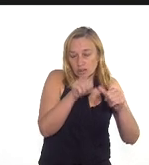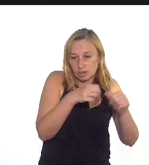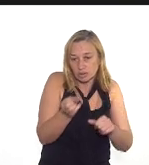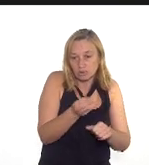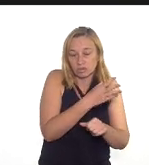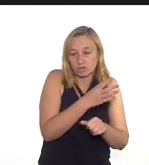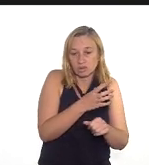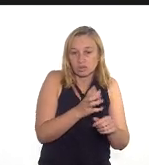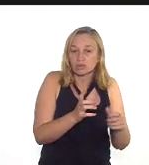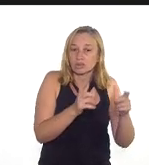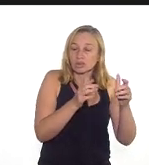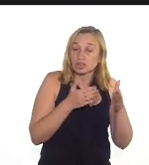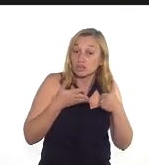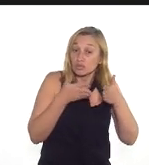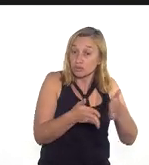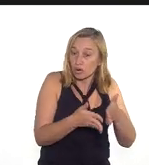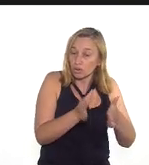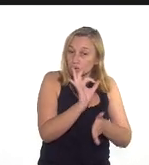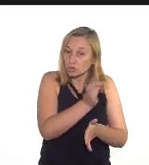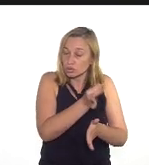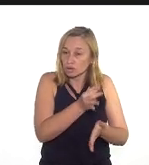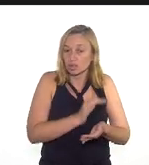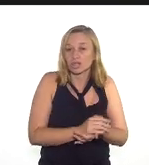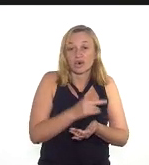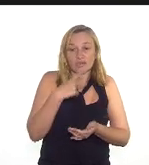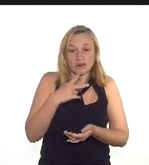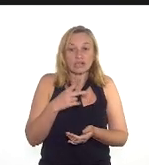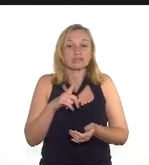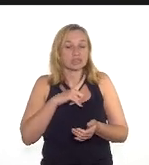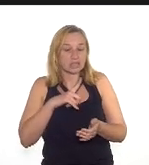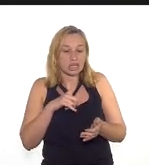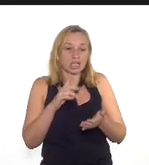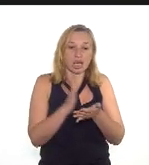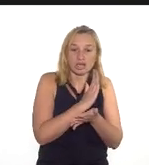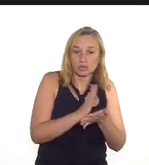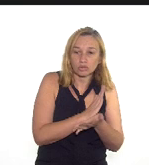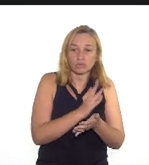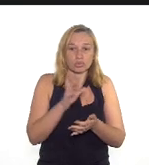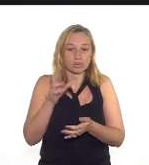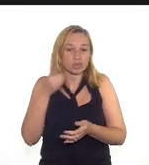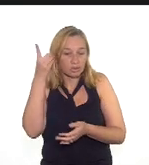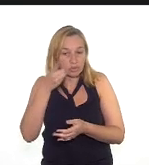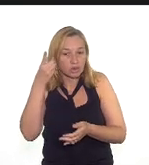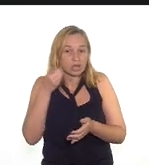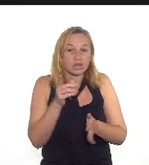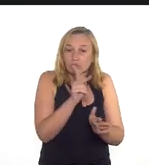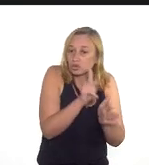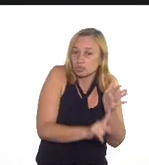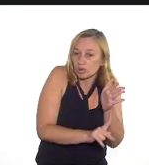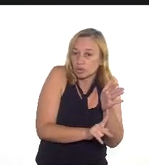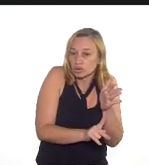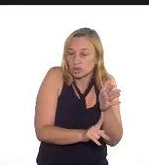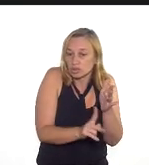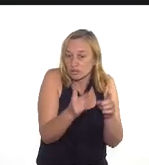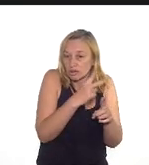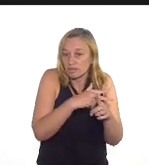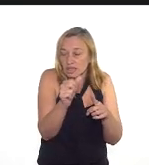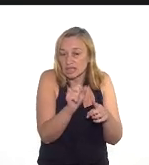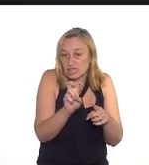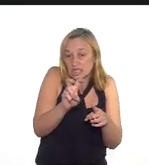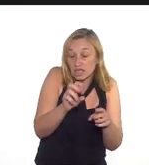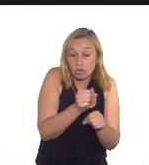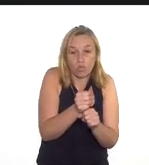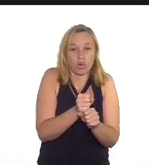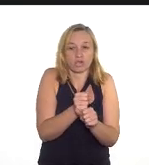justamente sobre esse ponto. E aí, falando o seguinte, olha, existem situações, deputados, em que os projetos vão vencer 5 anos,